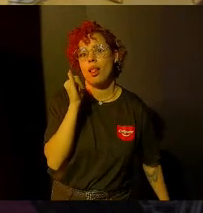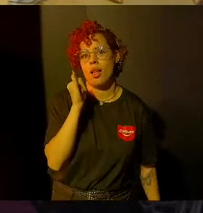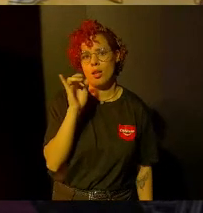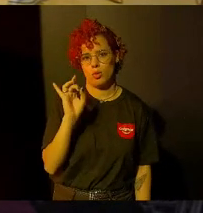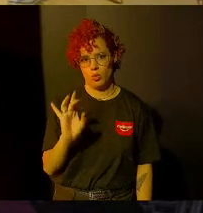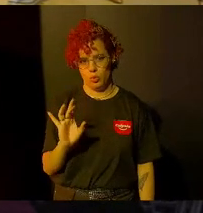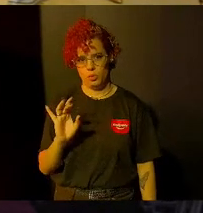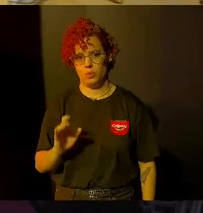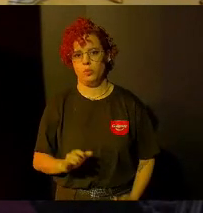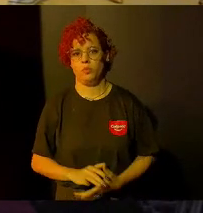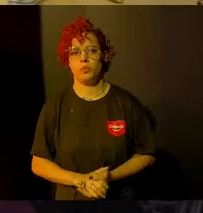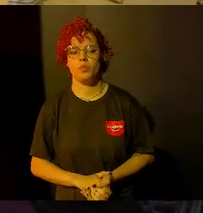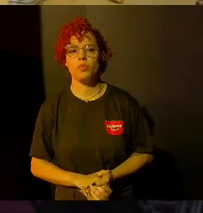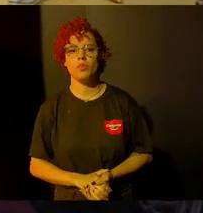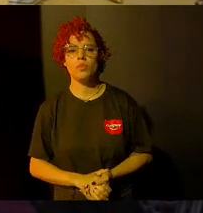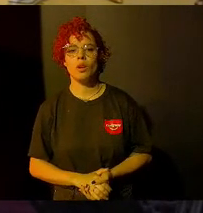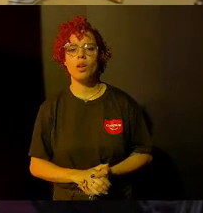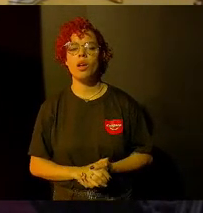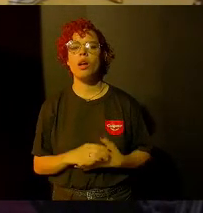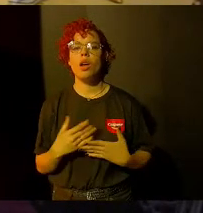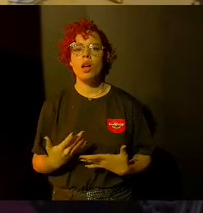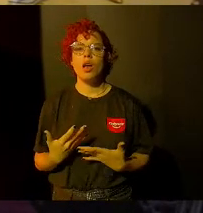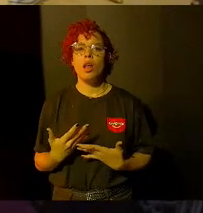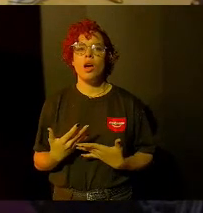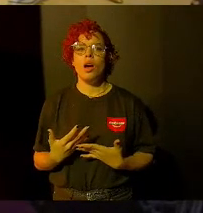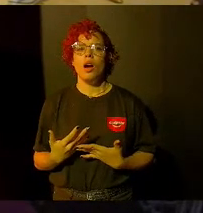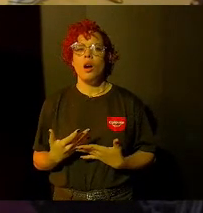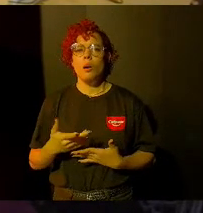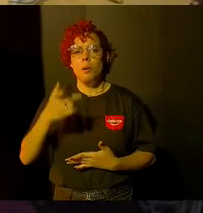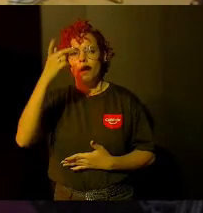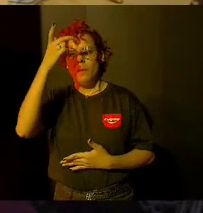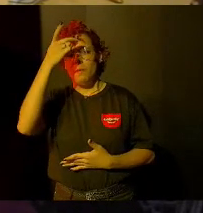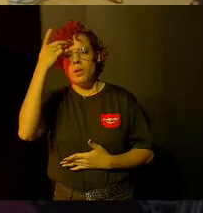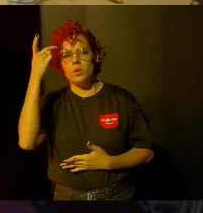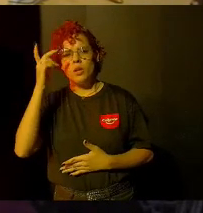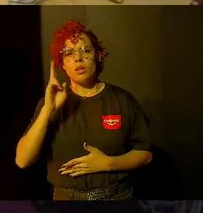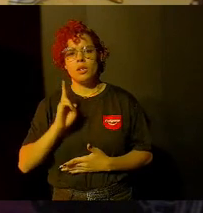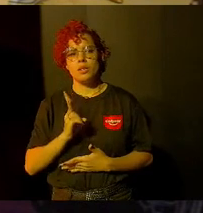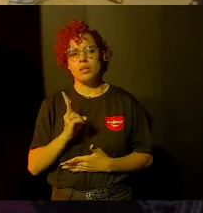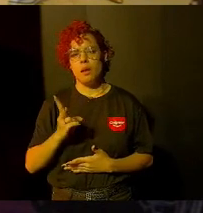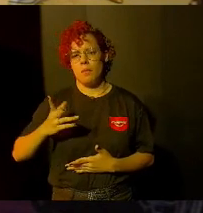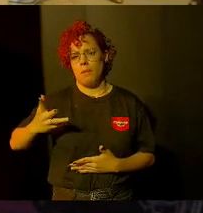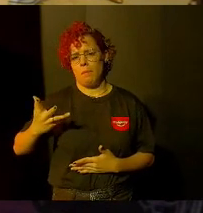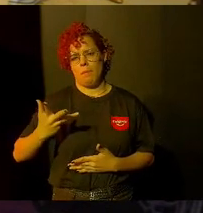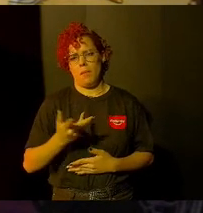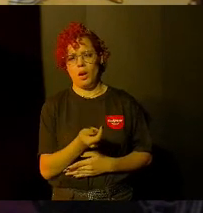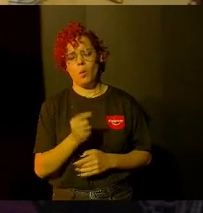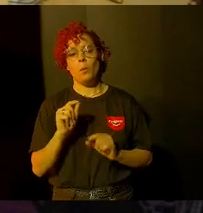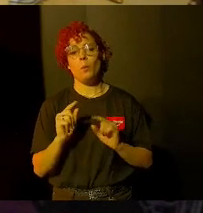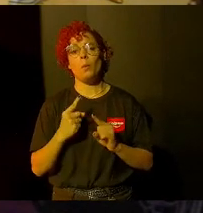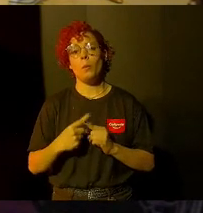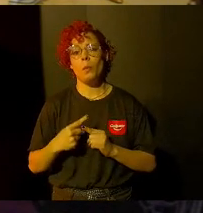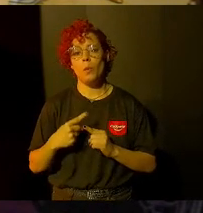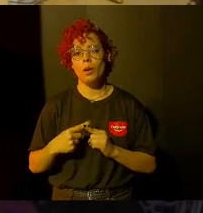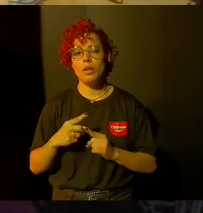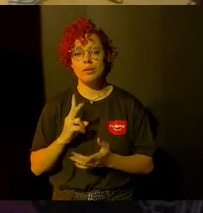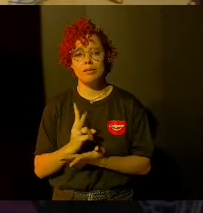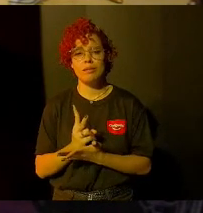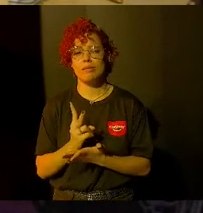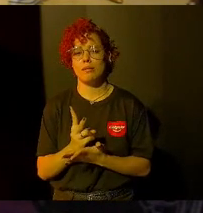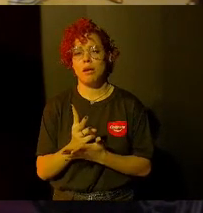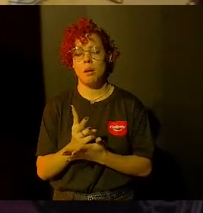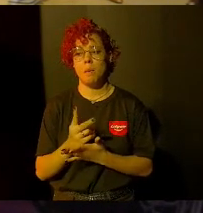então ele é uma fascinou porque ele vivia né Sempre viveu na casa de